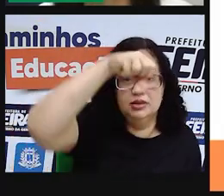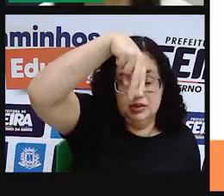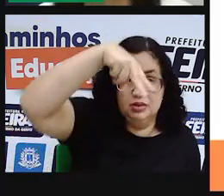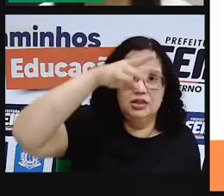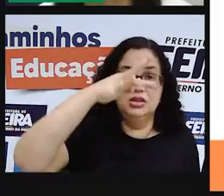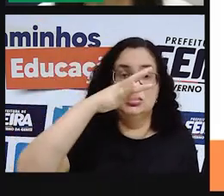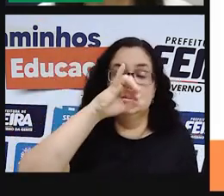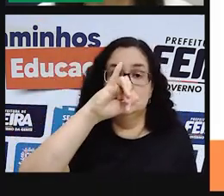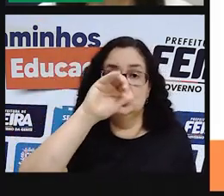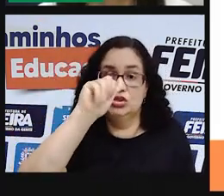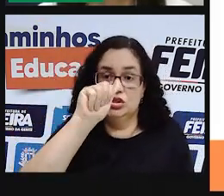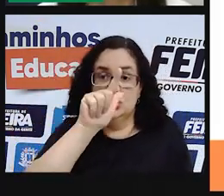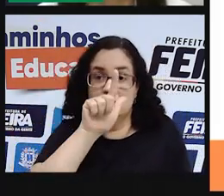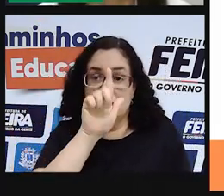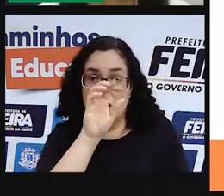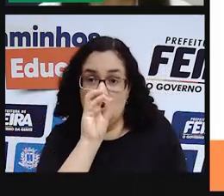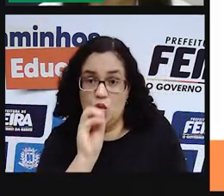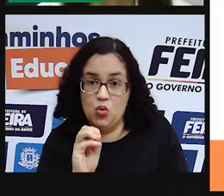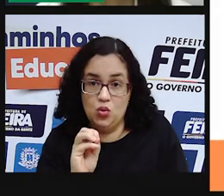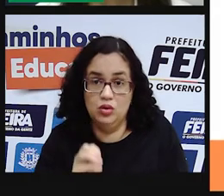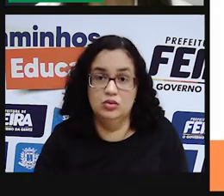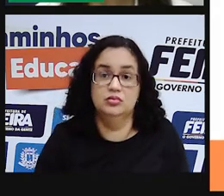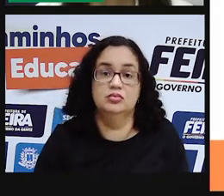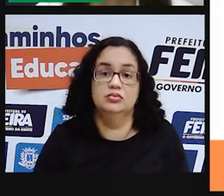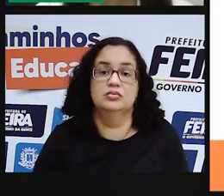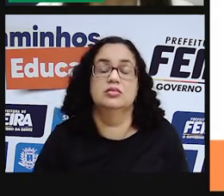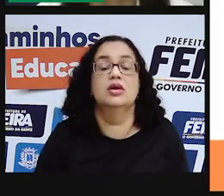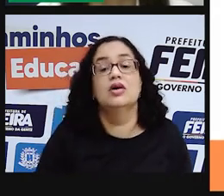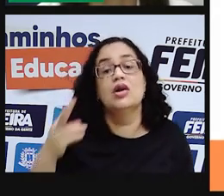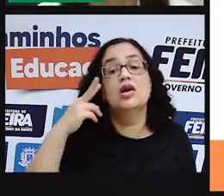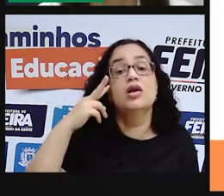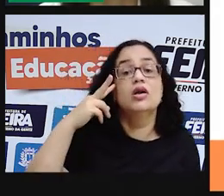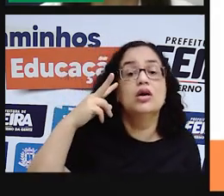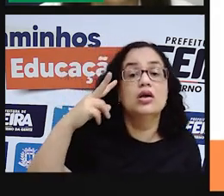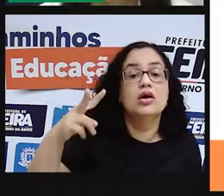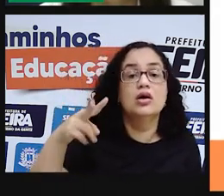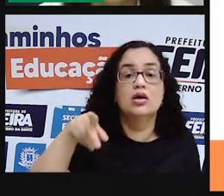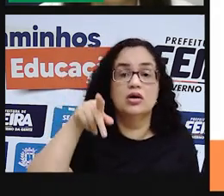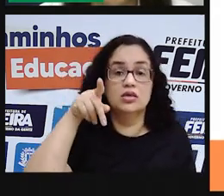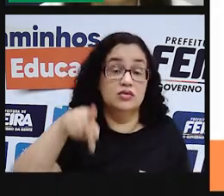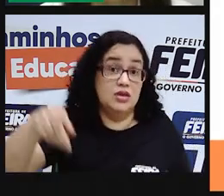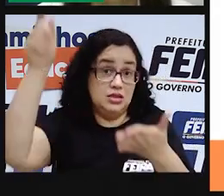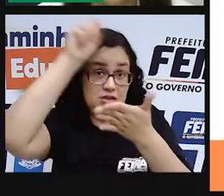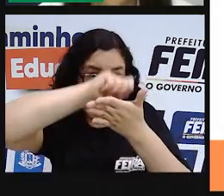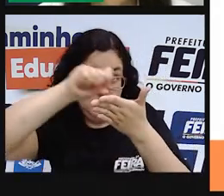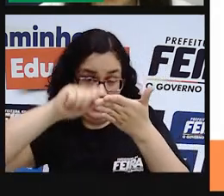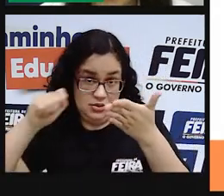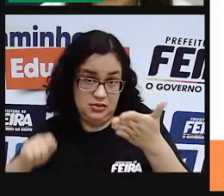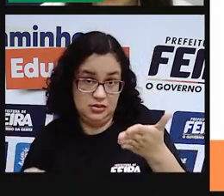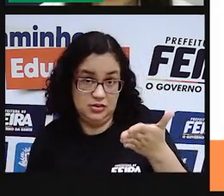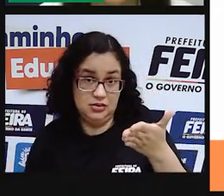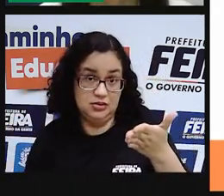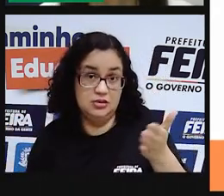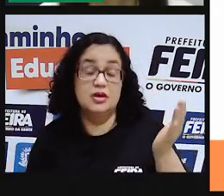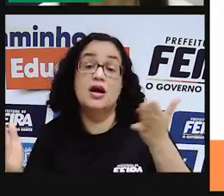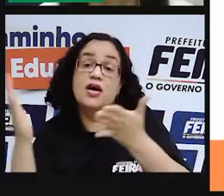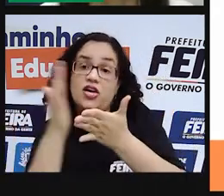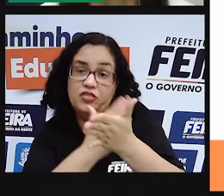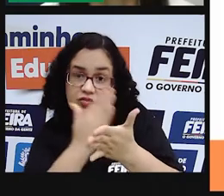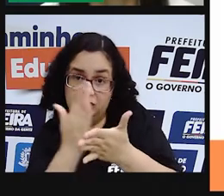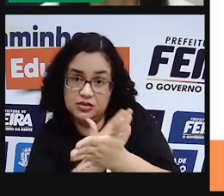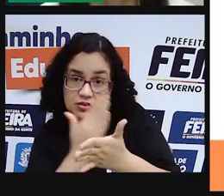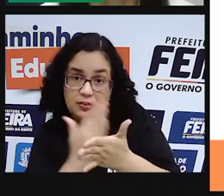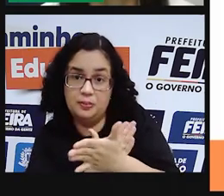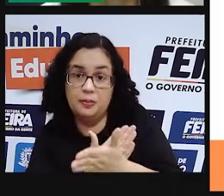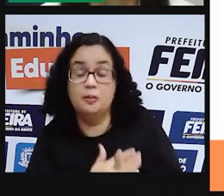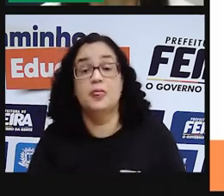18 de outubro de 2012 no site Plano Crítico. Vamos ver aí o que foi que Luiz Santiago escreveu sobre essa revista aí da Turma